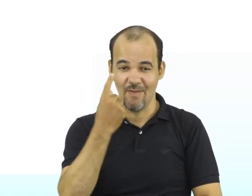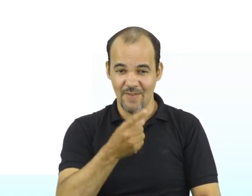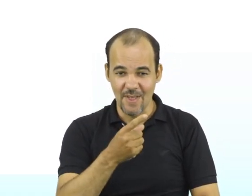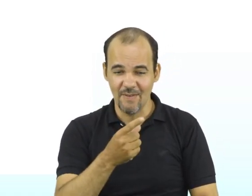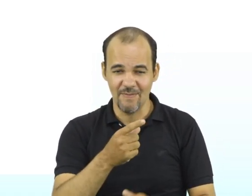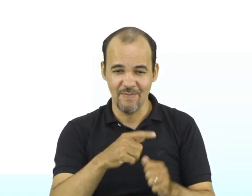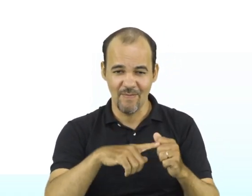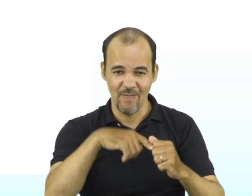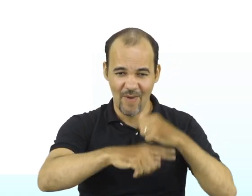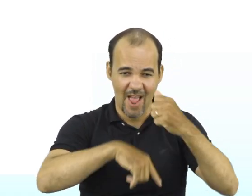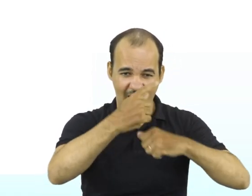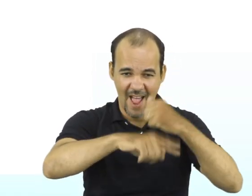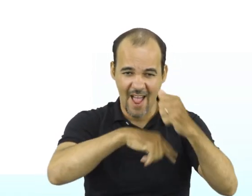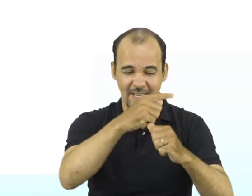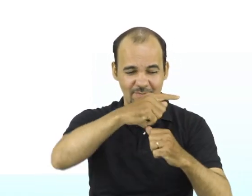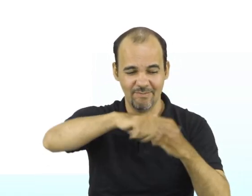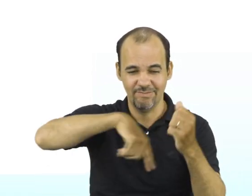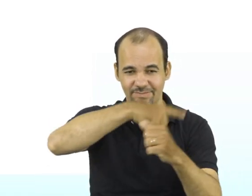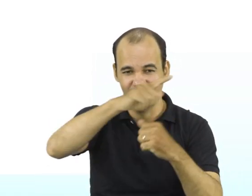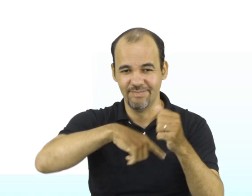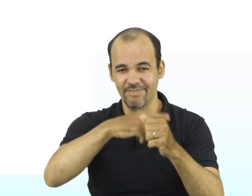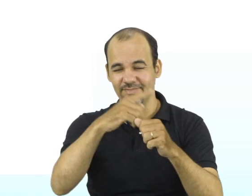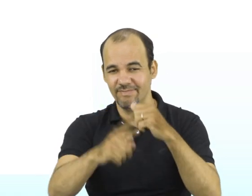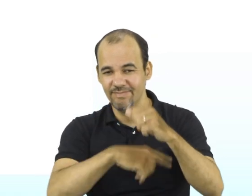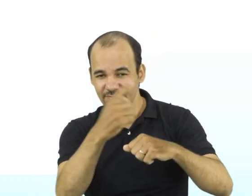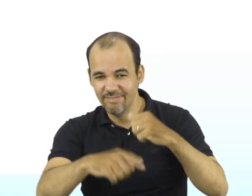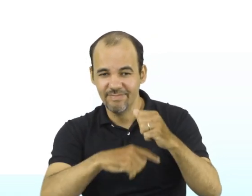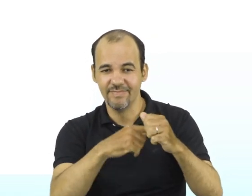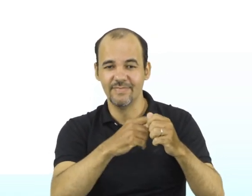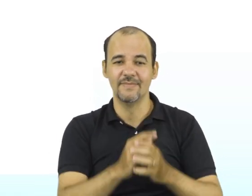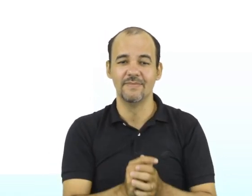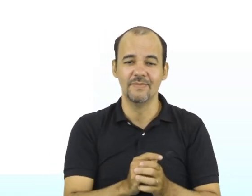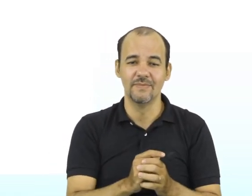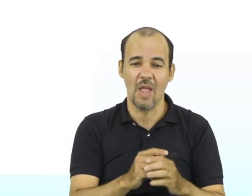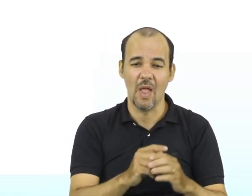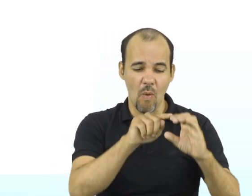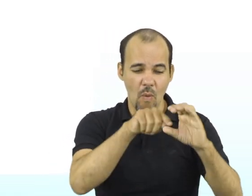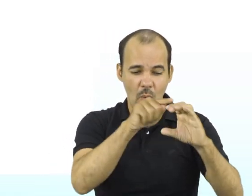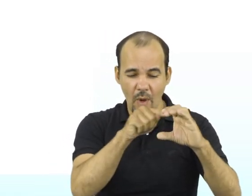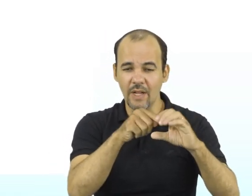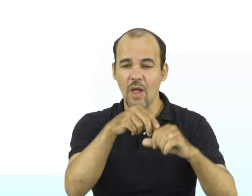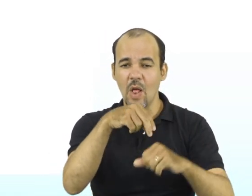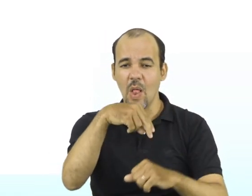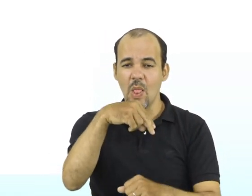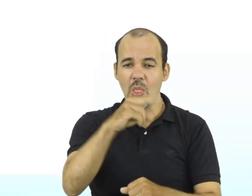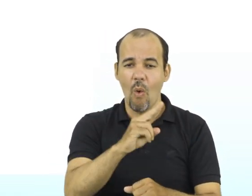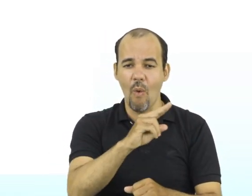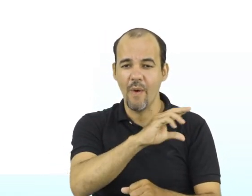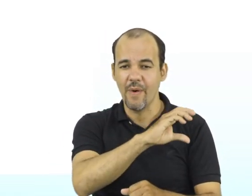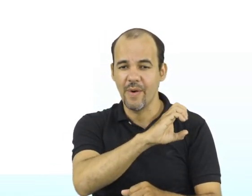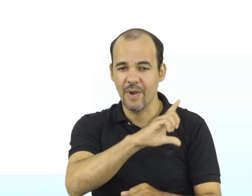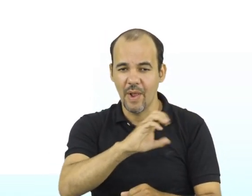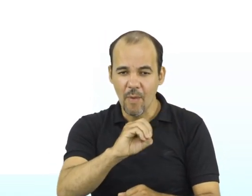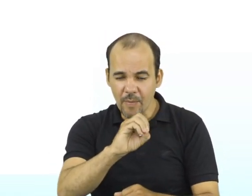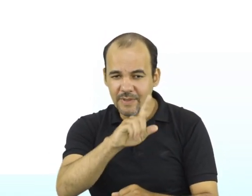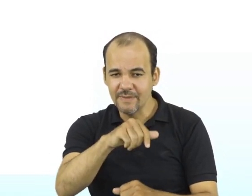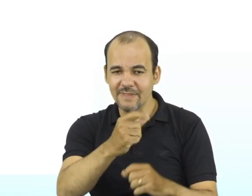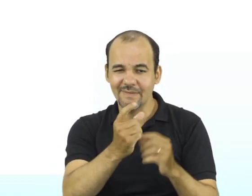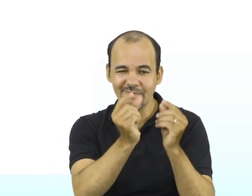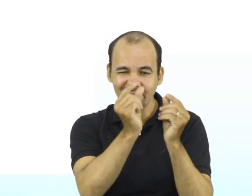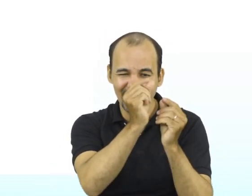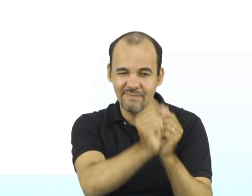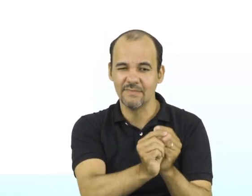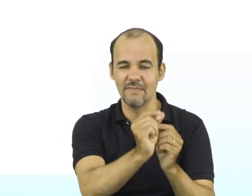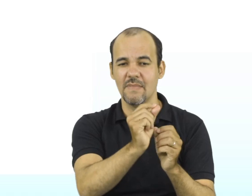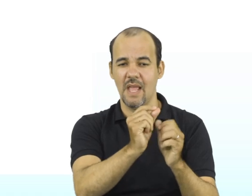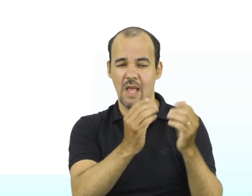Olha que coisa linda. Observe que você tem um núcleo, tá? E esse núcleo ele é bem pequeno